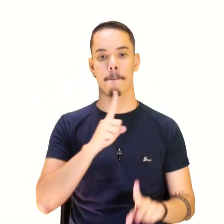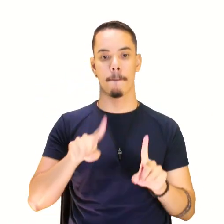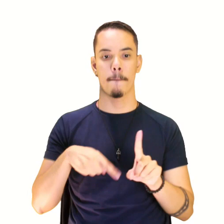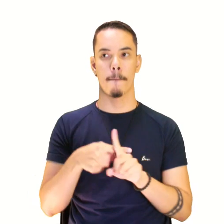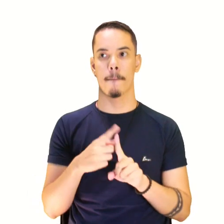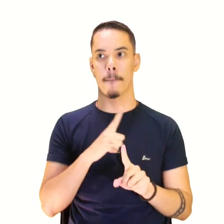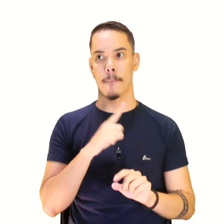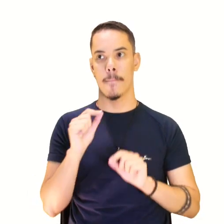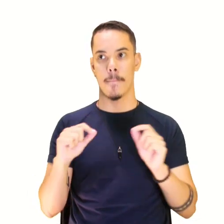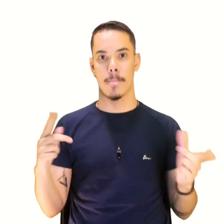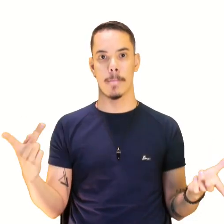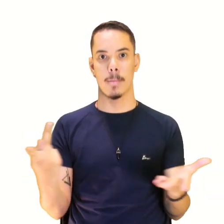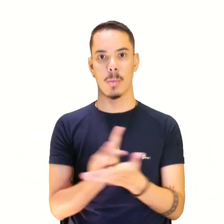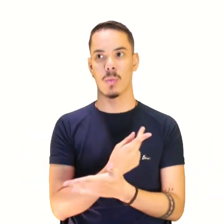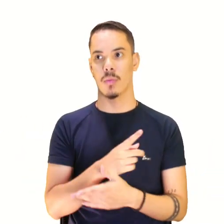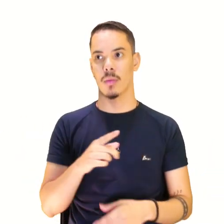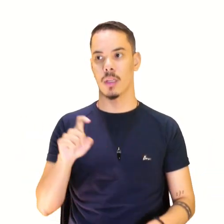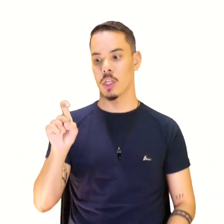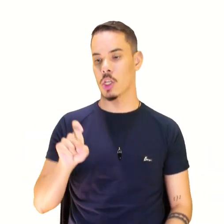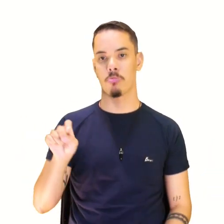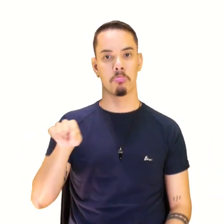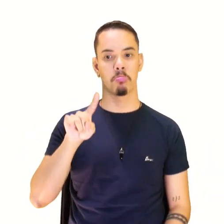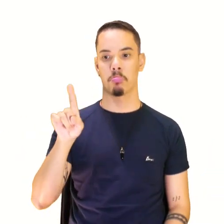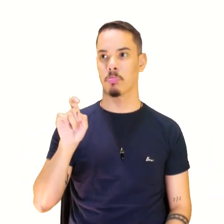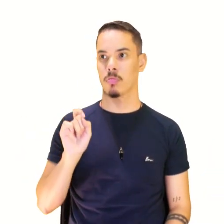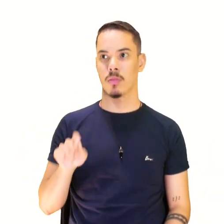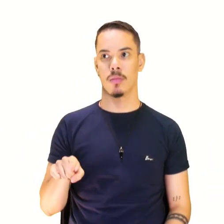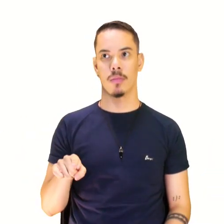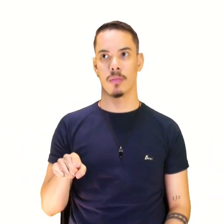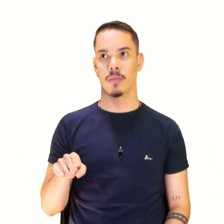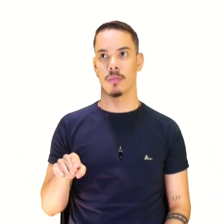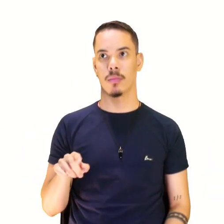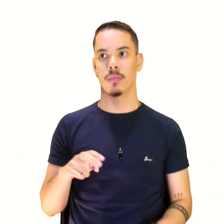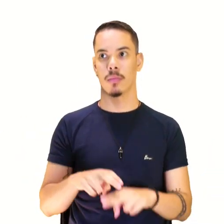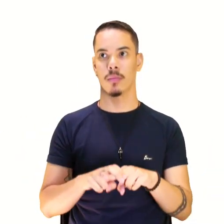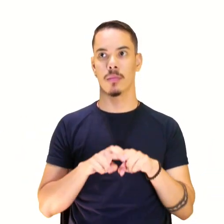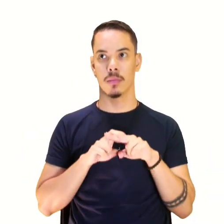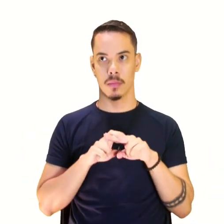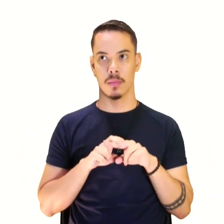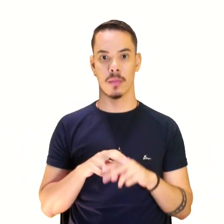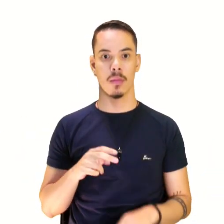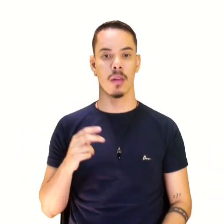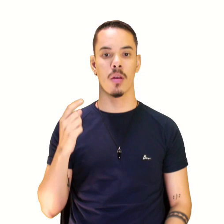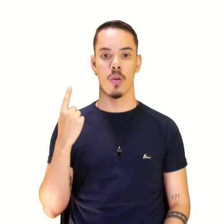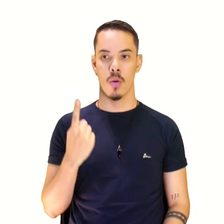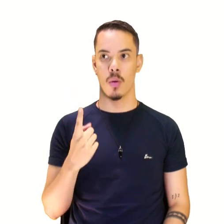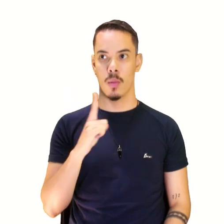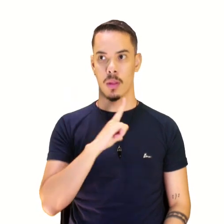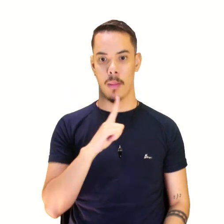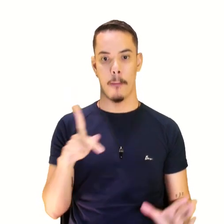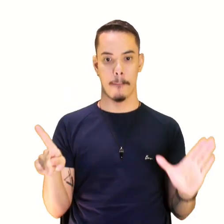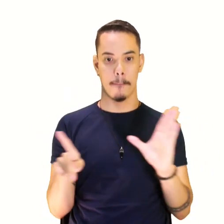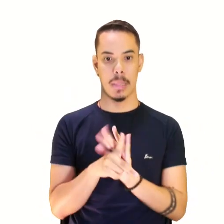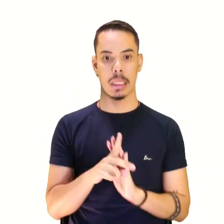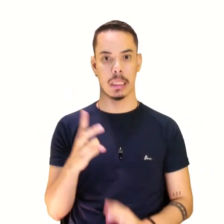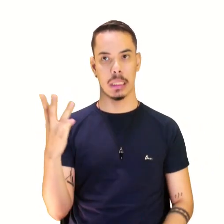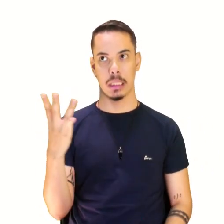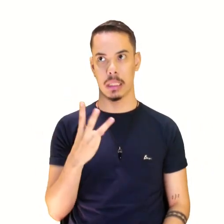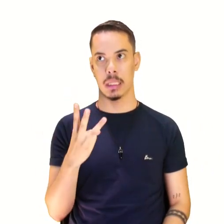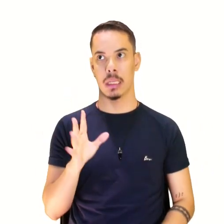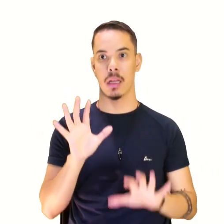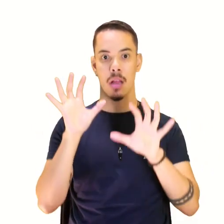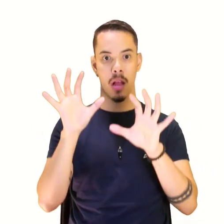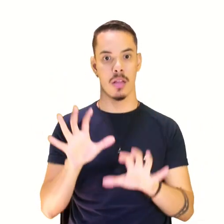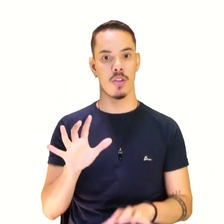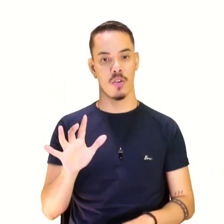e uma incógnita. Nós temos dizendo aqui, ó, que 1 está para 3, assim como